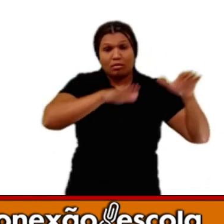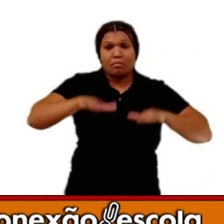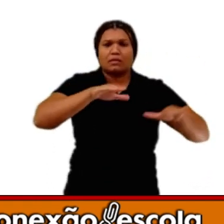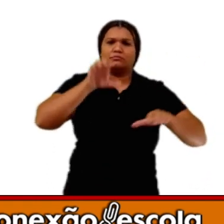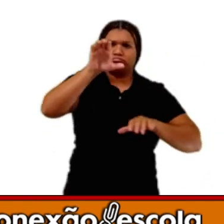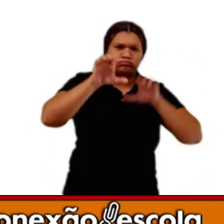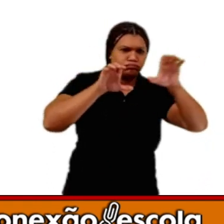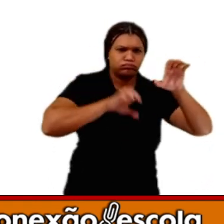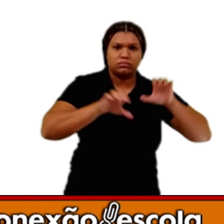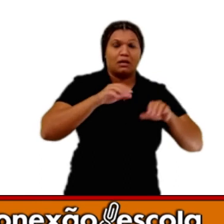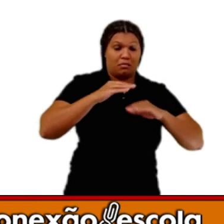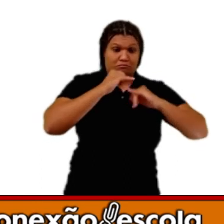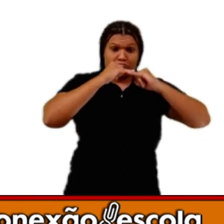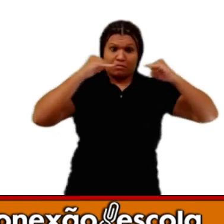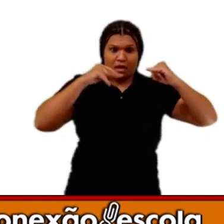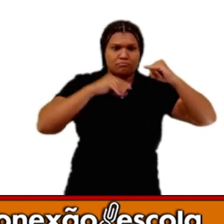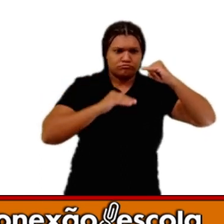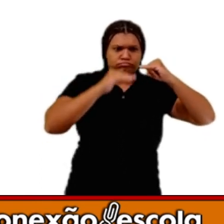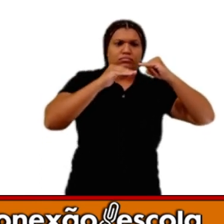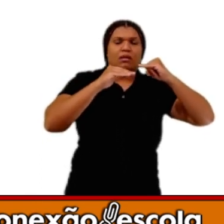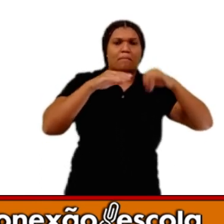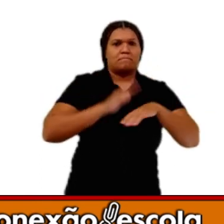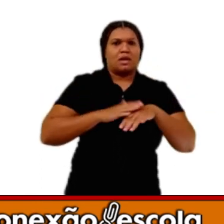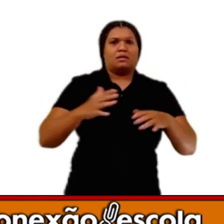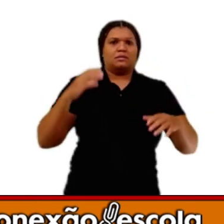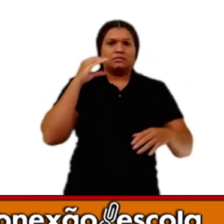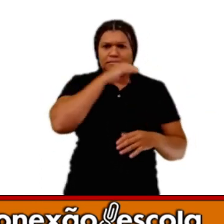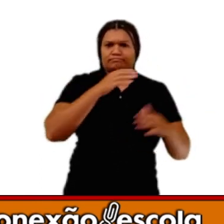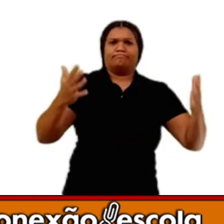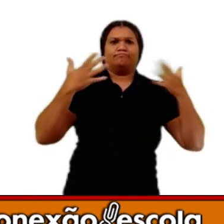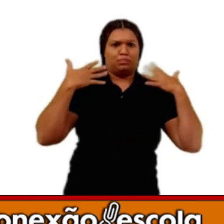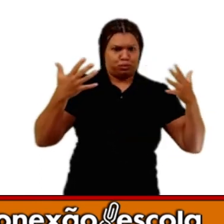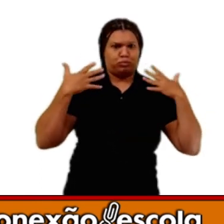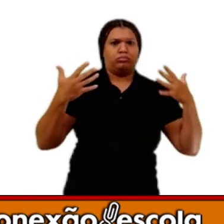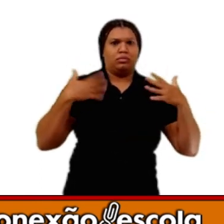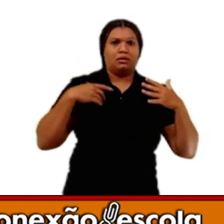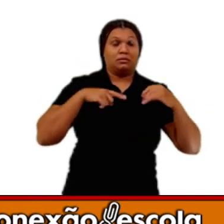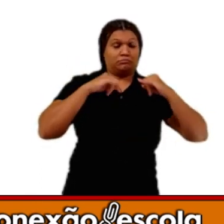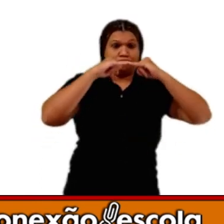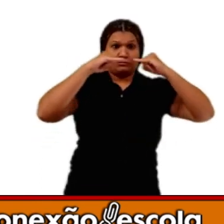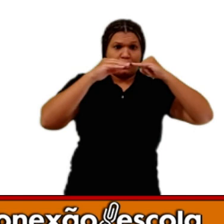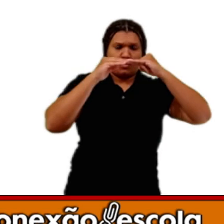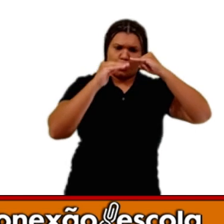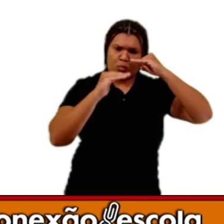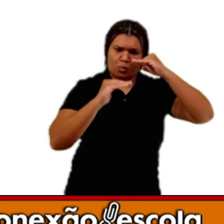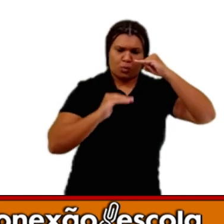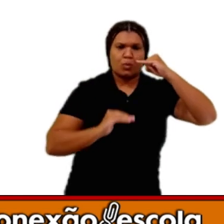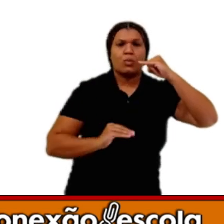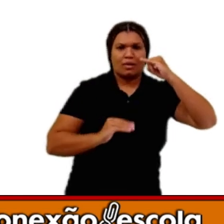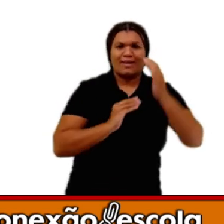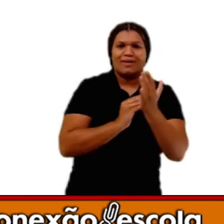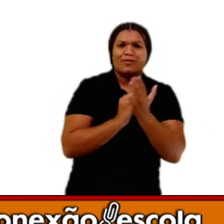as temperaturas, beleza? Conforme eu vou me distanciando da linha do Equador, eu